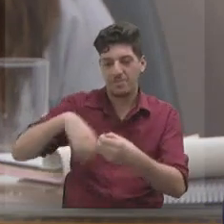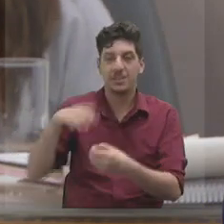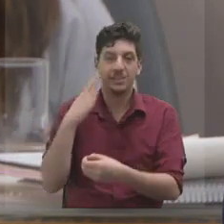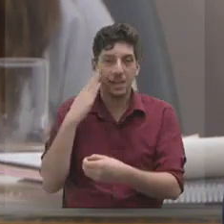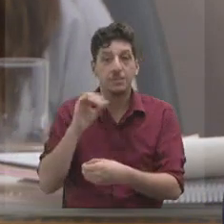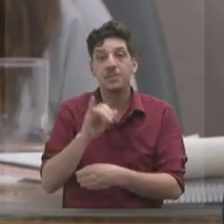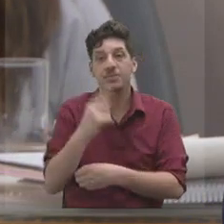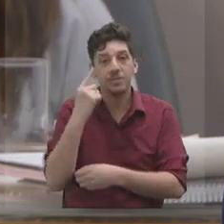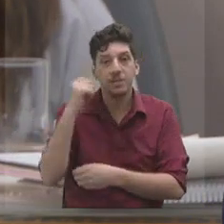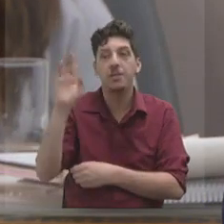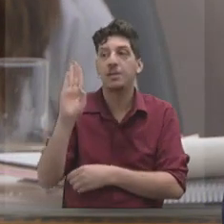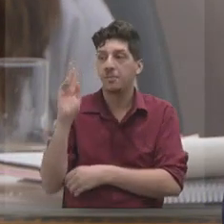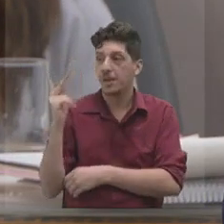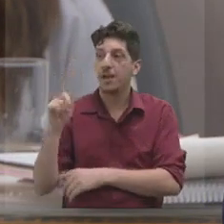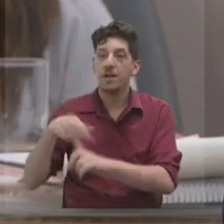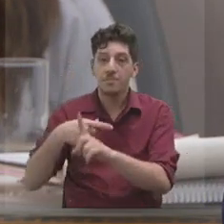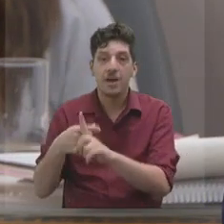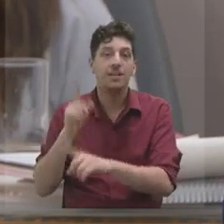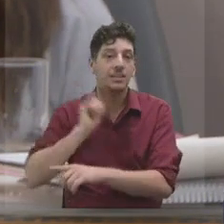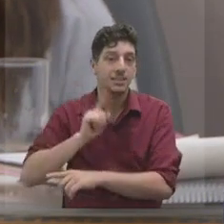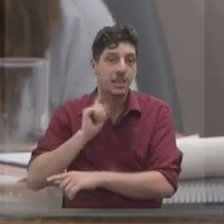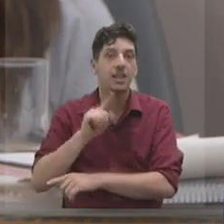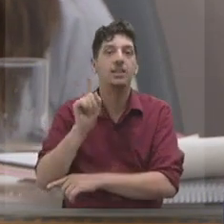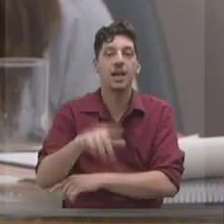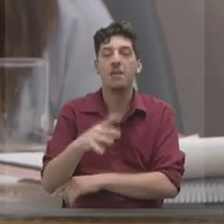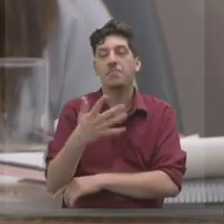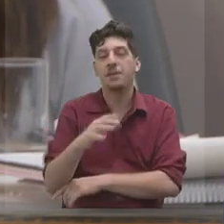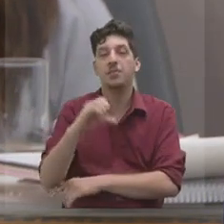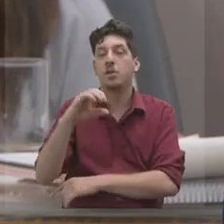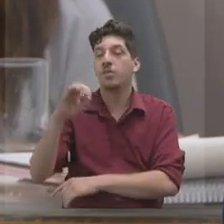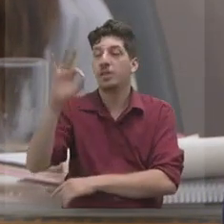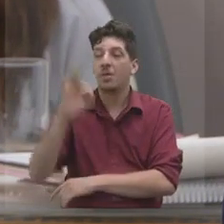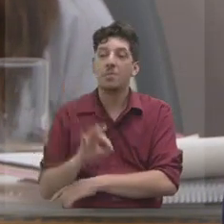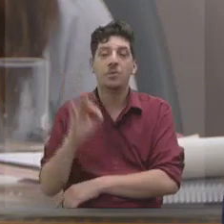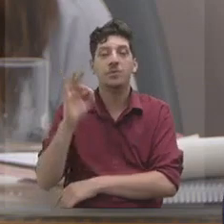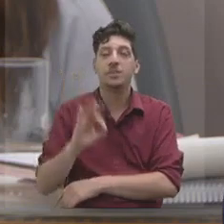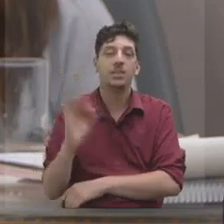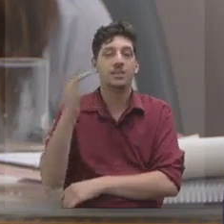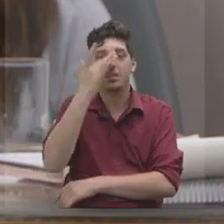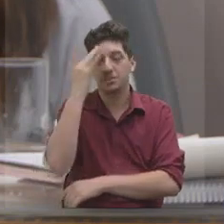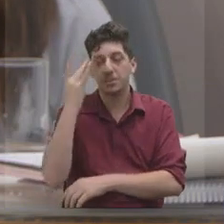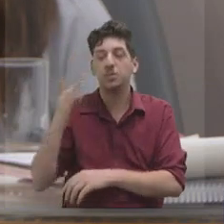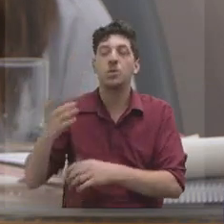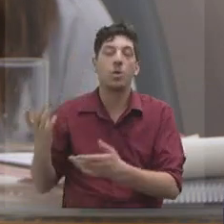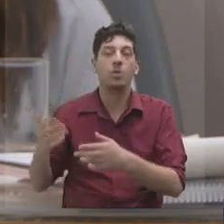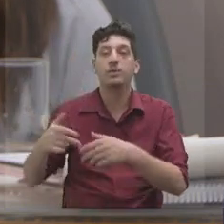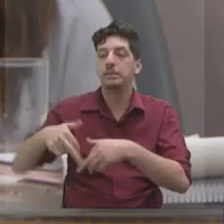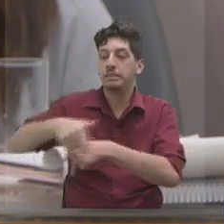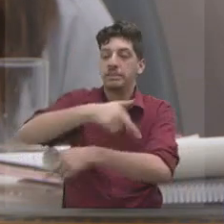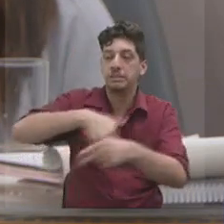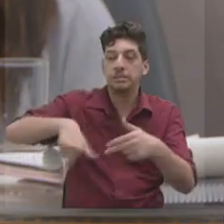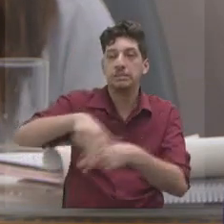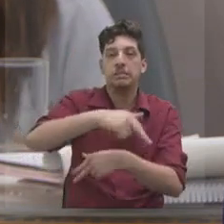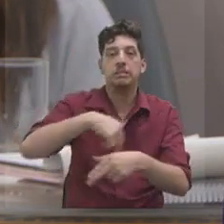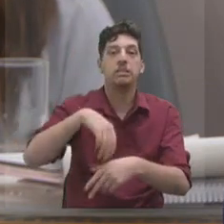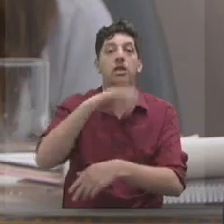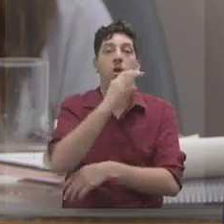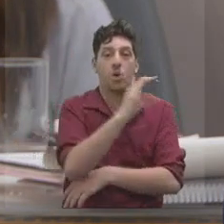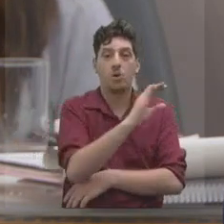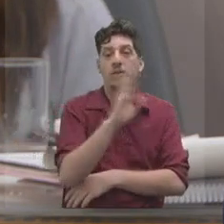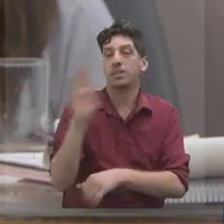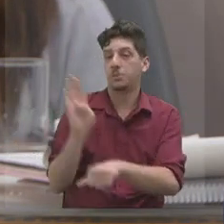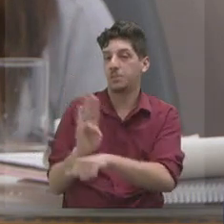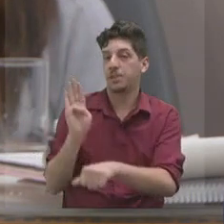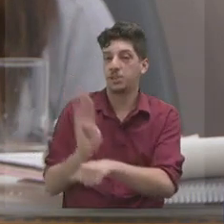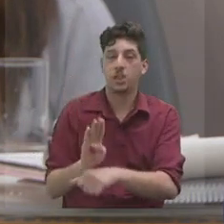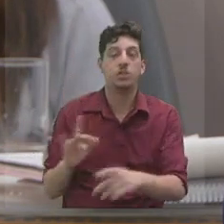Horizonte mas o estado a gente está falando de cerca de 90% do fluxo de passageiros de Contagem Betim aí nós estamos quase que 95 no fluxo de